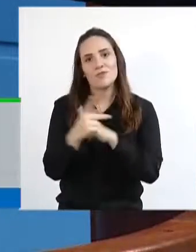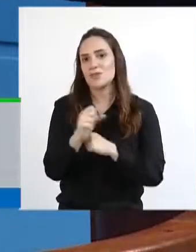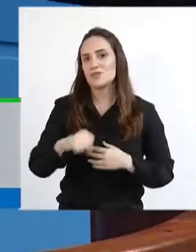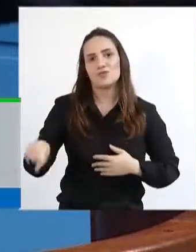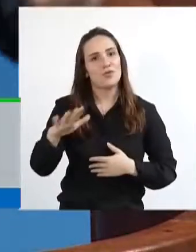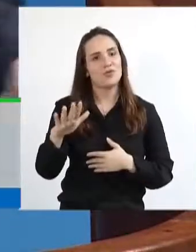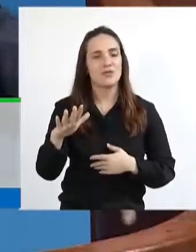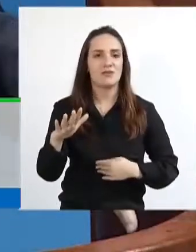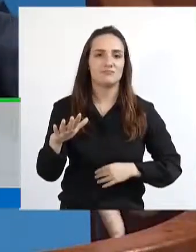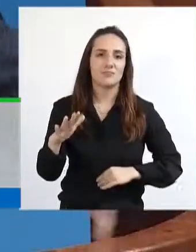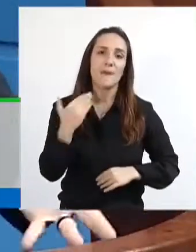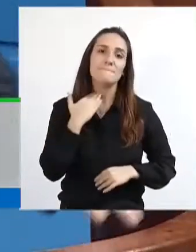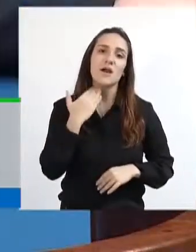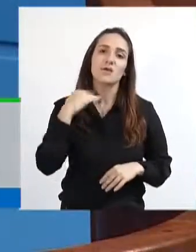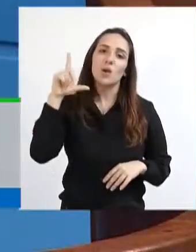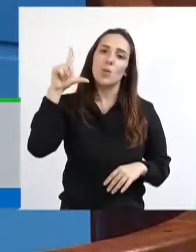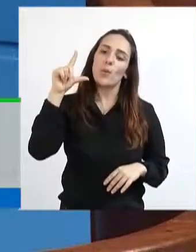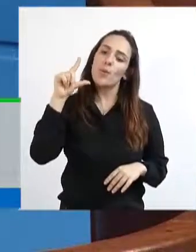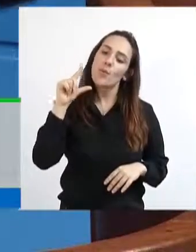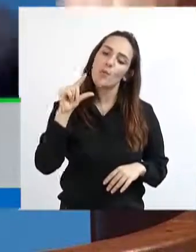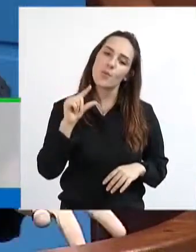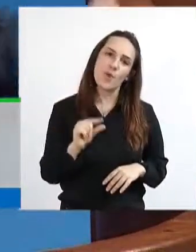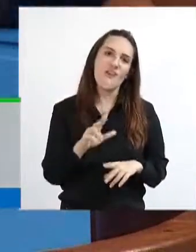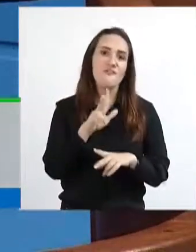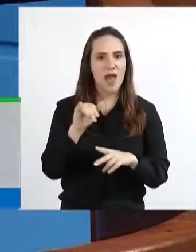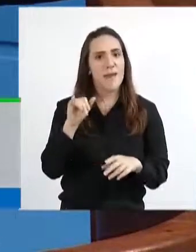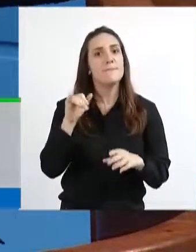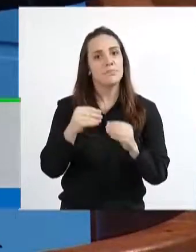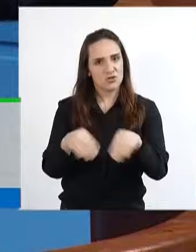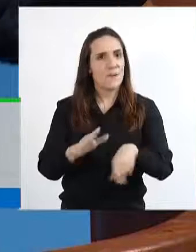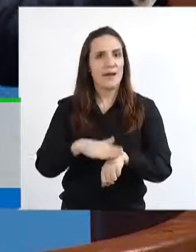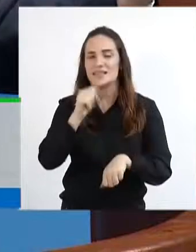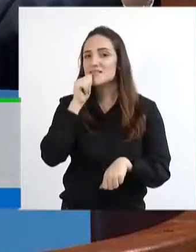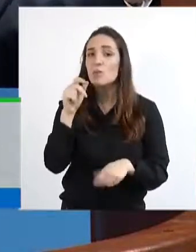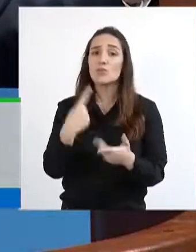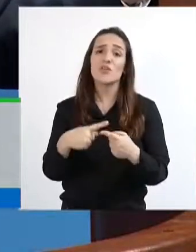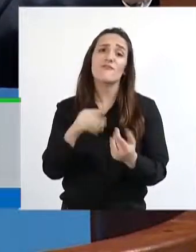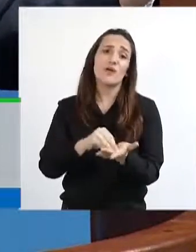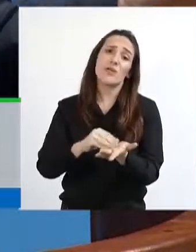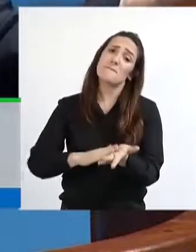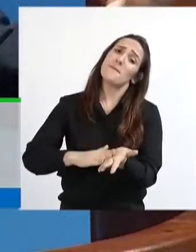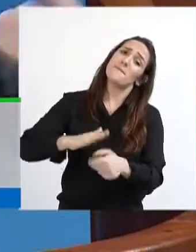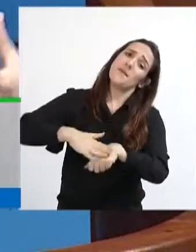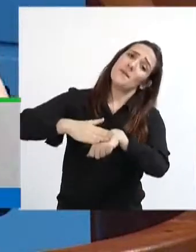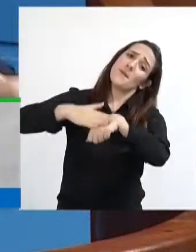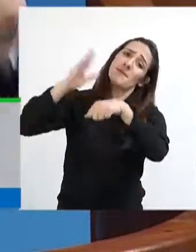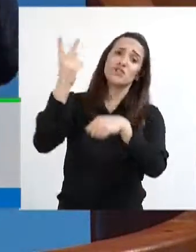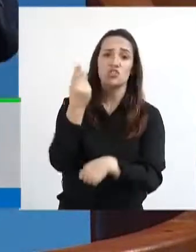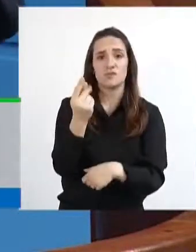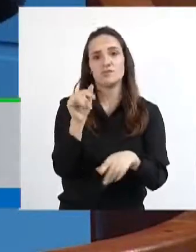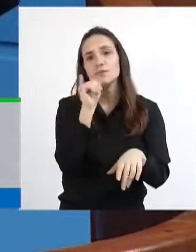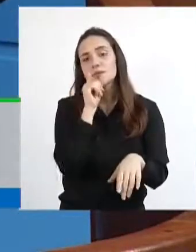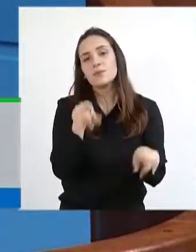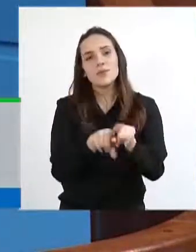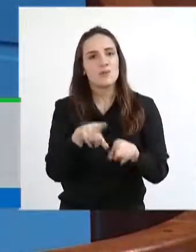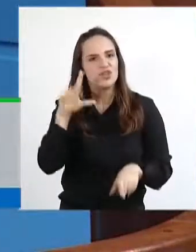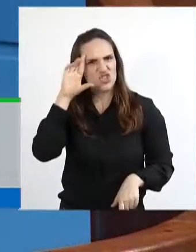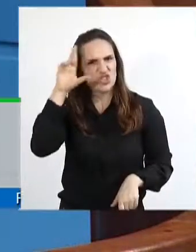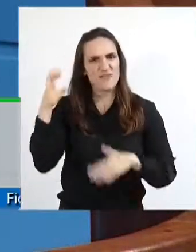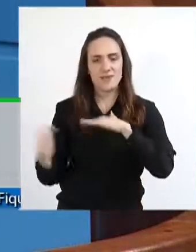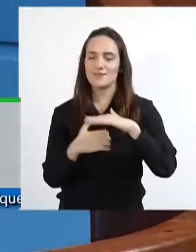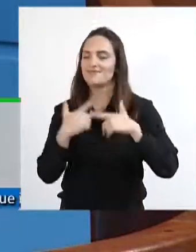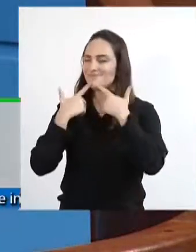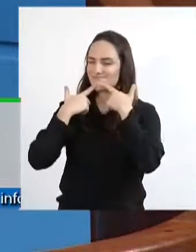depositando no caixa da Previdência Social. Vai aumentar o rombo, o déficit da Previdência. Os empresários estão sorrindo